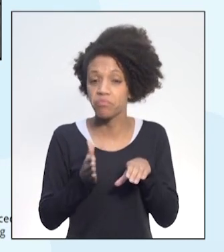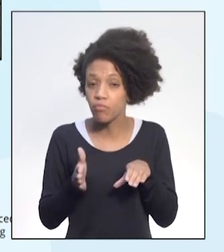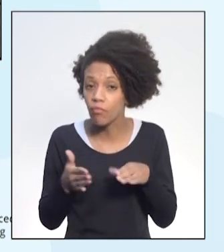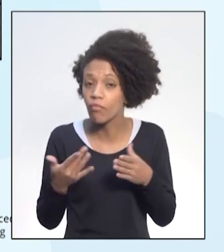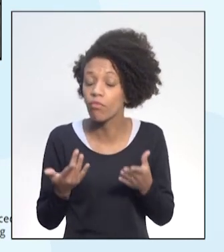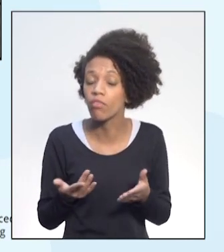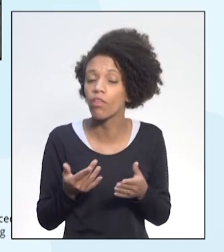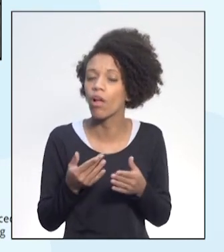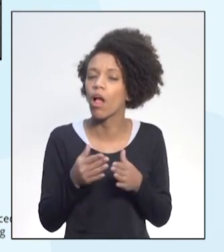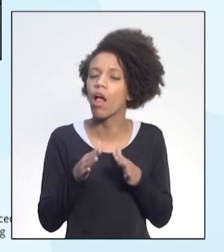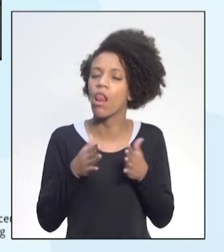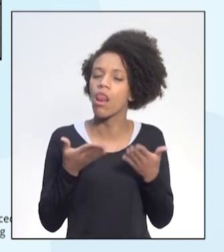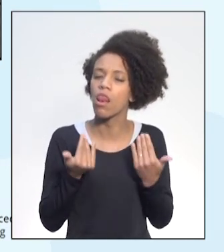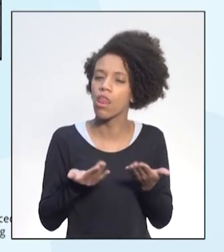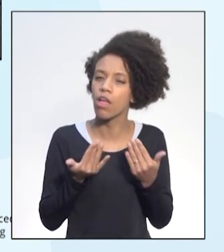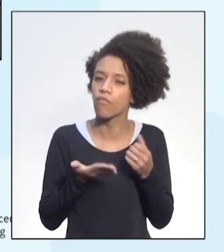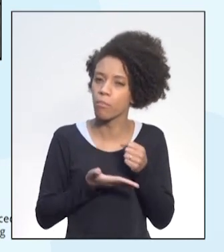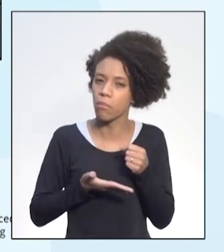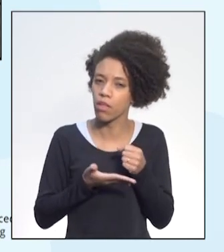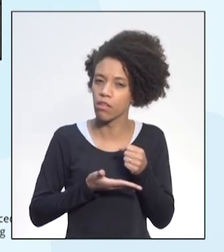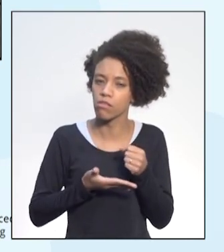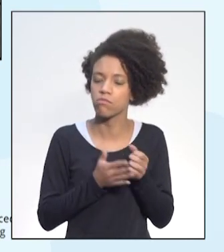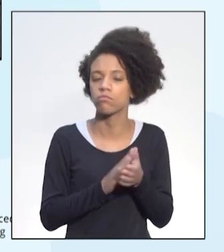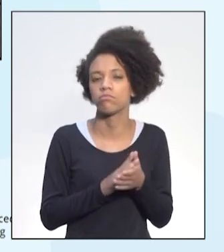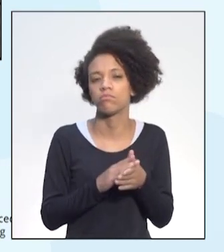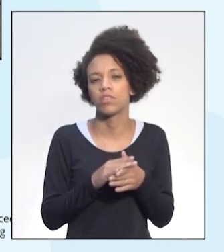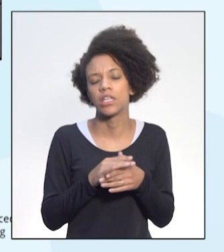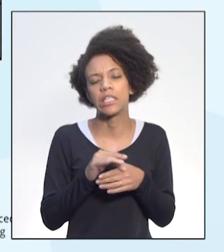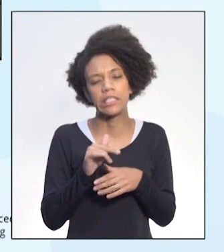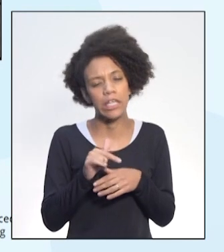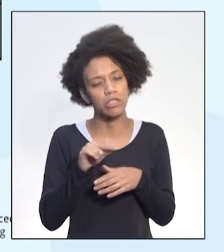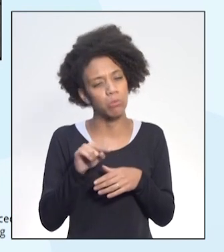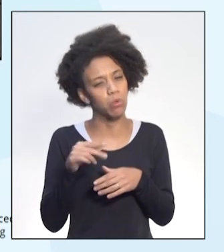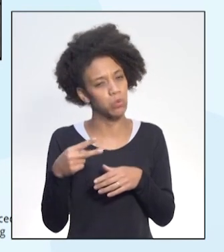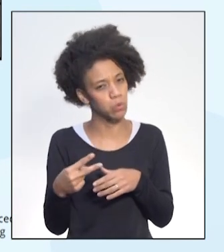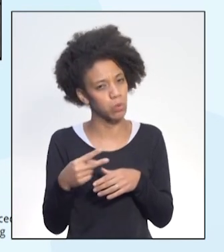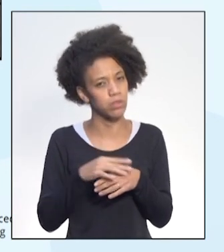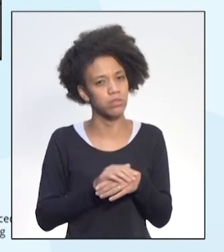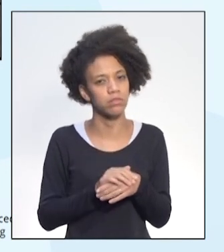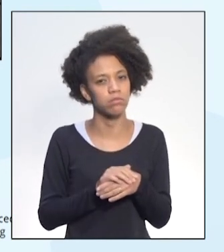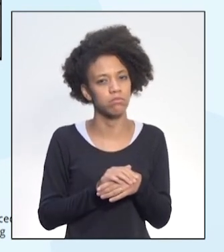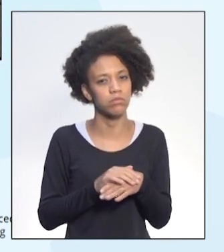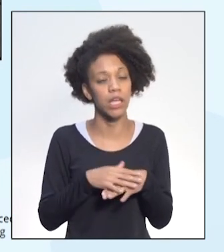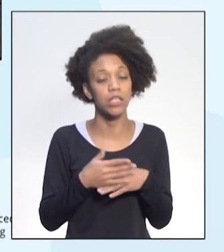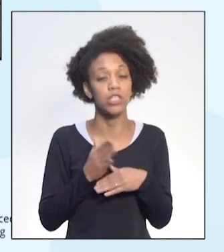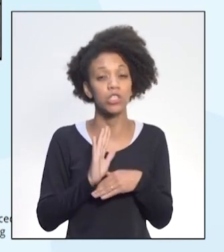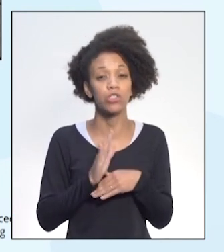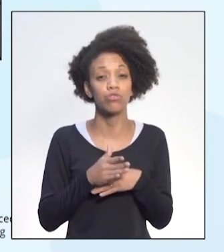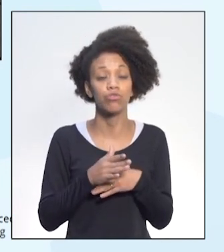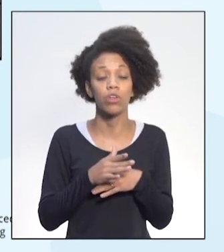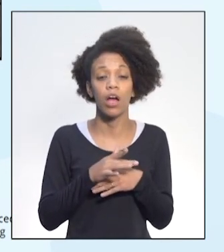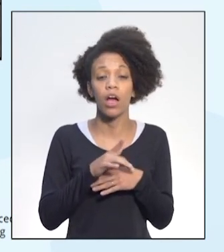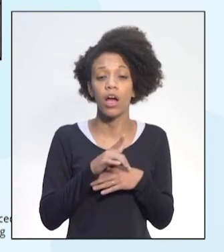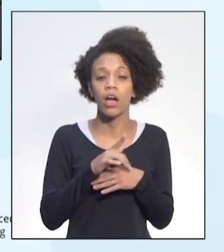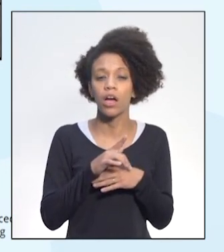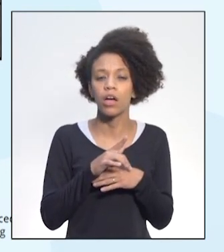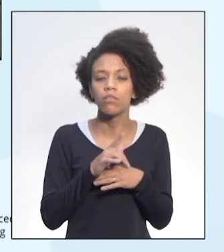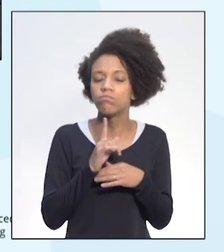levemente neutro, né? Ou melhor, levemente básico, né? Em torno de 7,2. E já a lixia